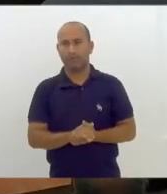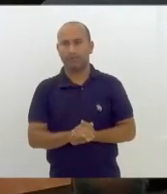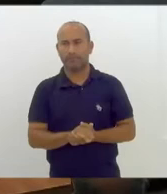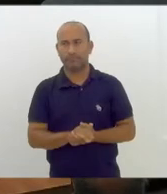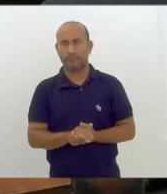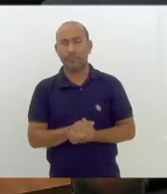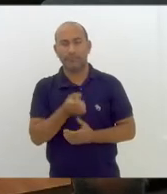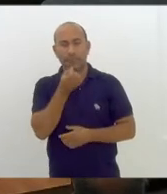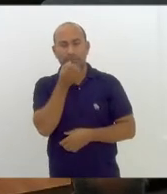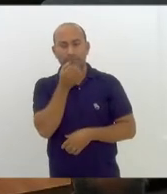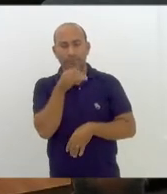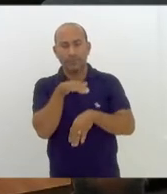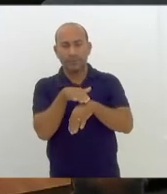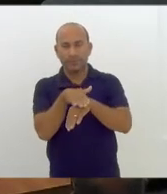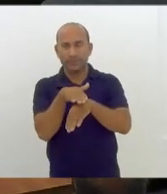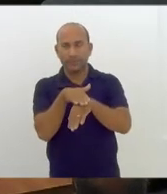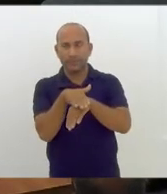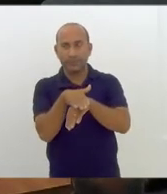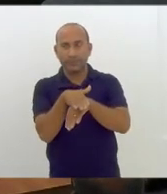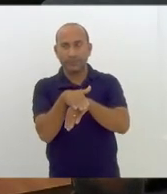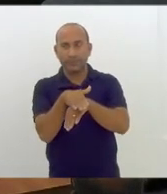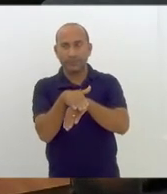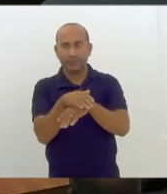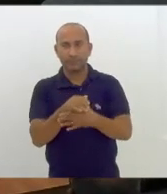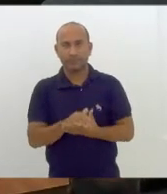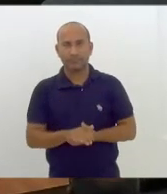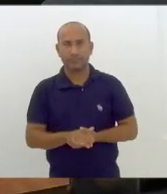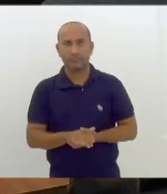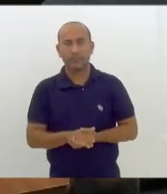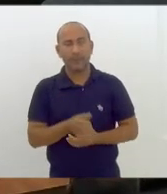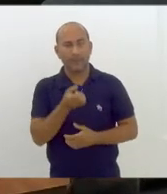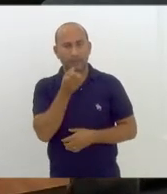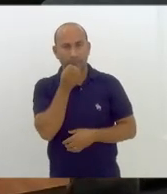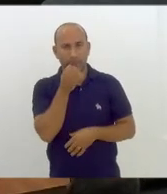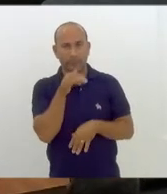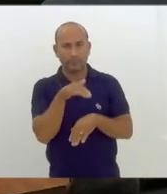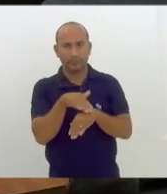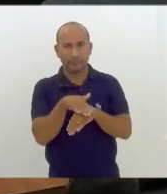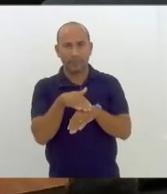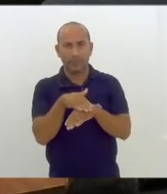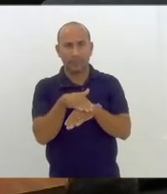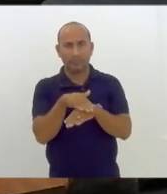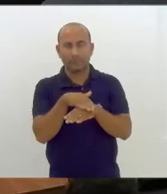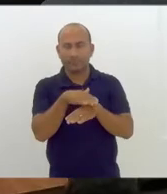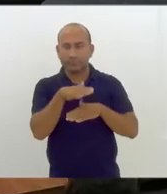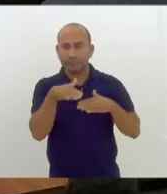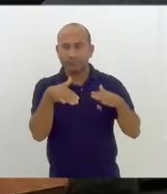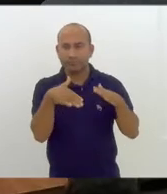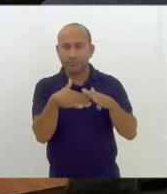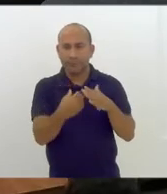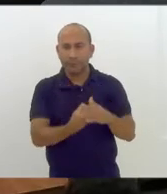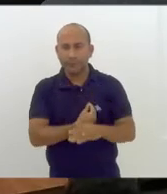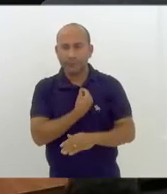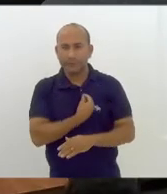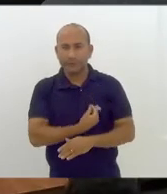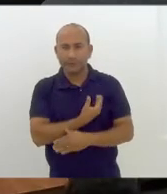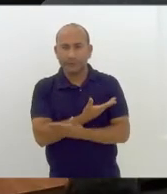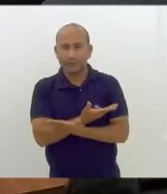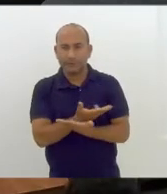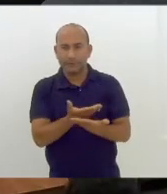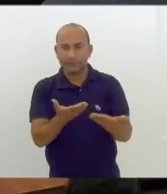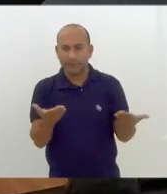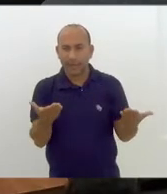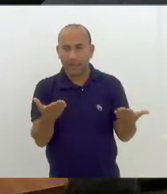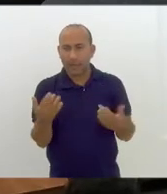Boa noite. Vocês me ouvem? Sim. Boa noite a todas, todos e todas, que é